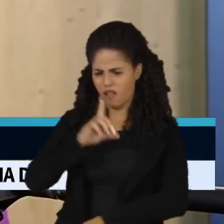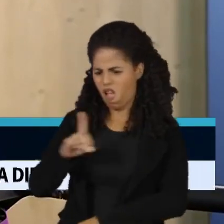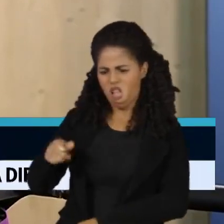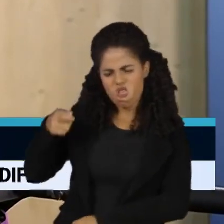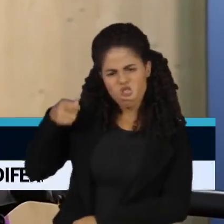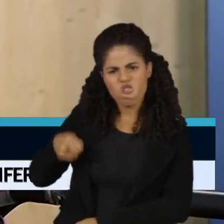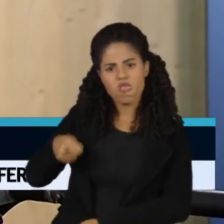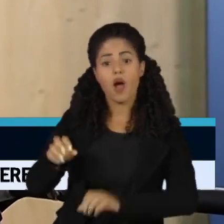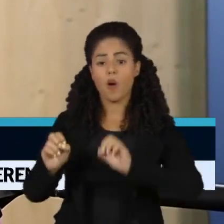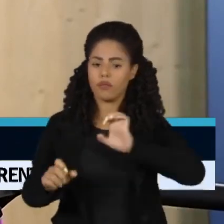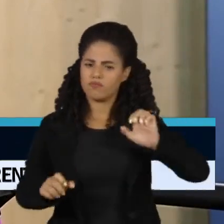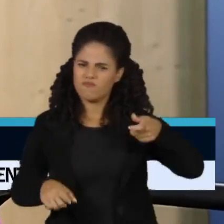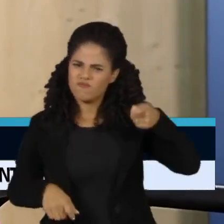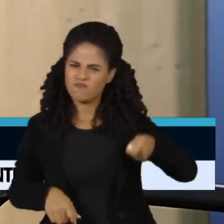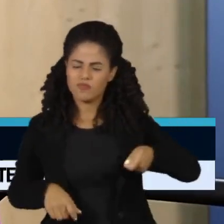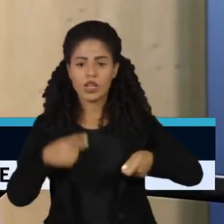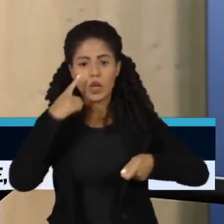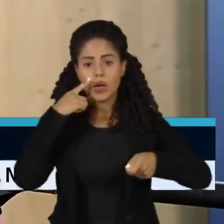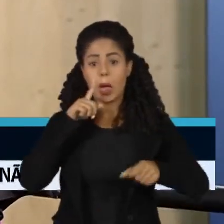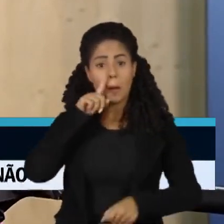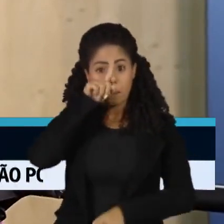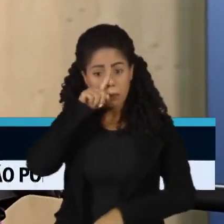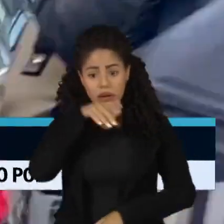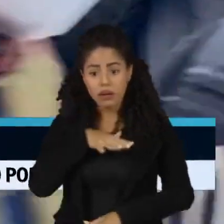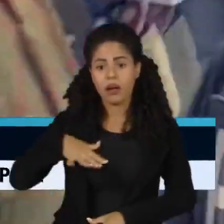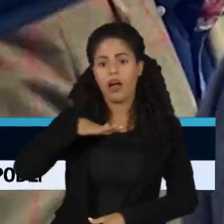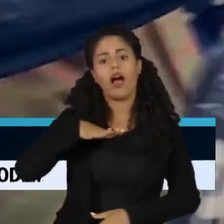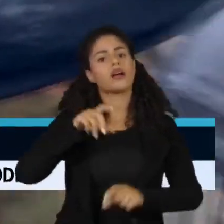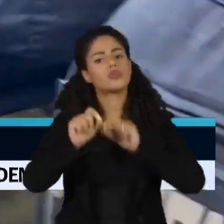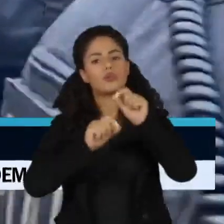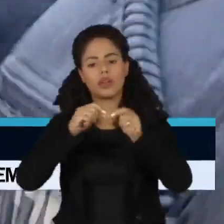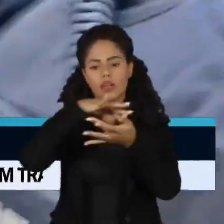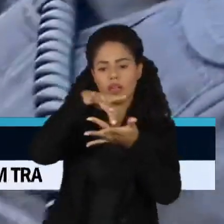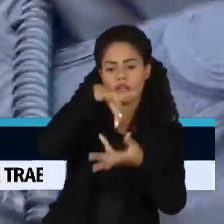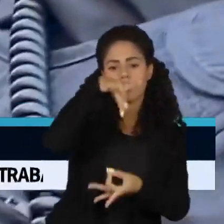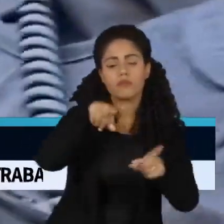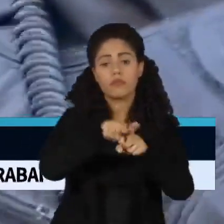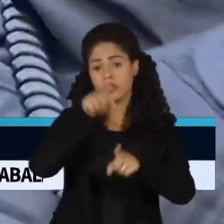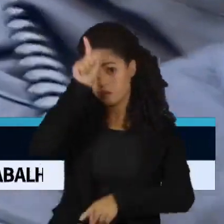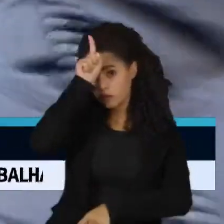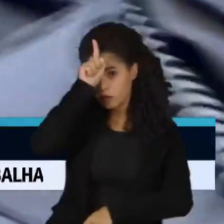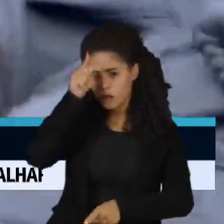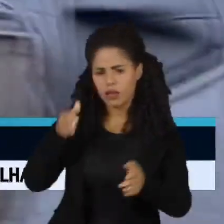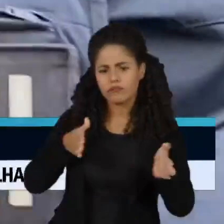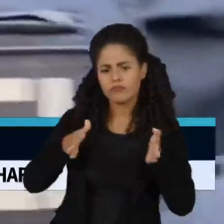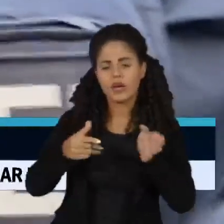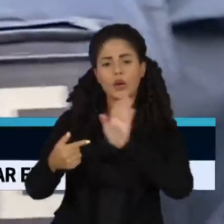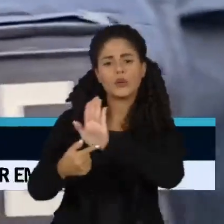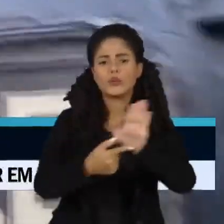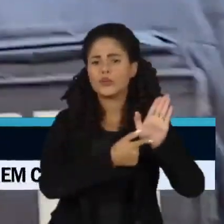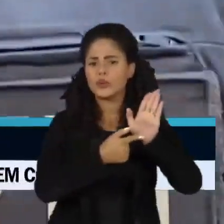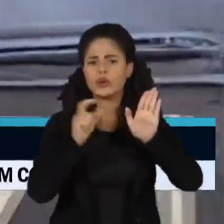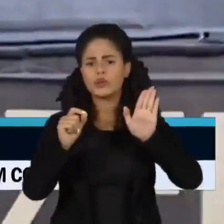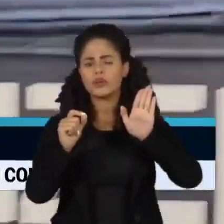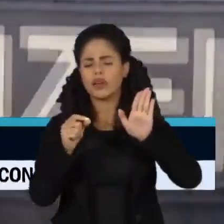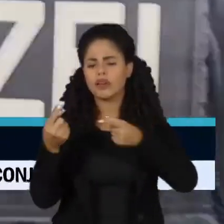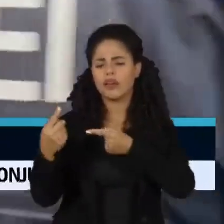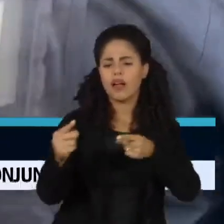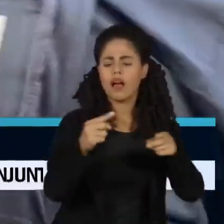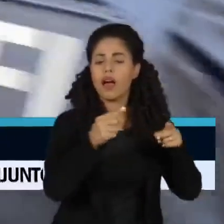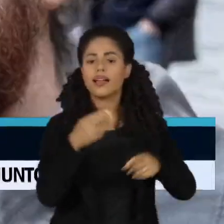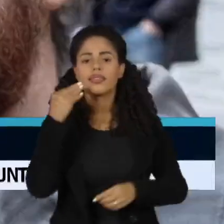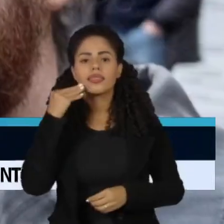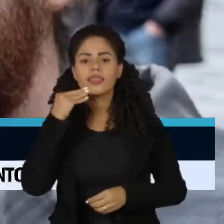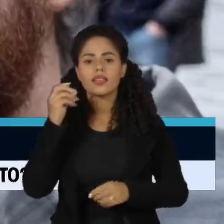na estrutura estatal representam Perigo Para democracia a Alemanha é registra em sua história algumas conspirações para derrubar